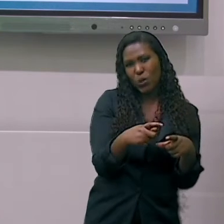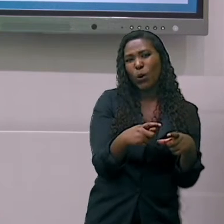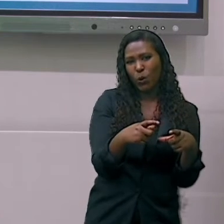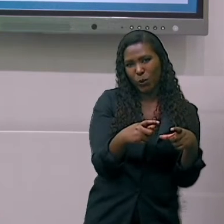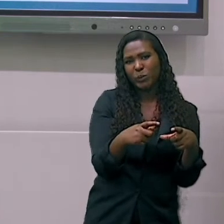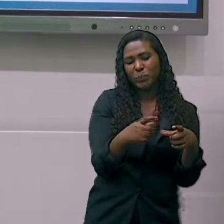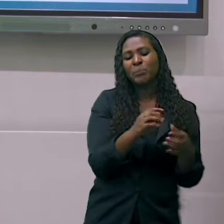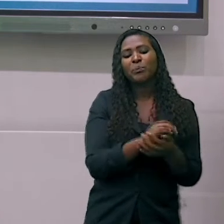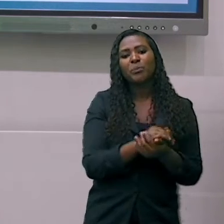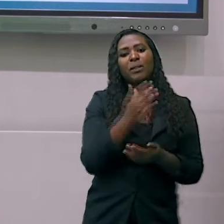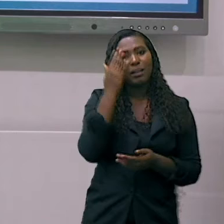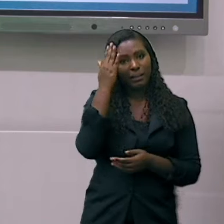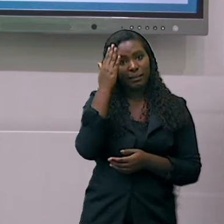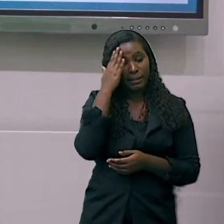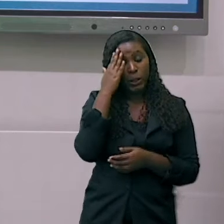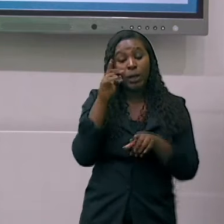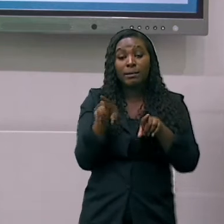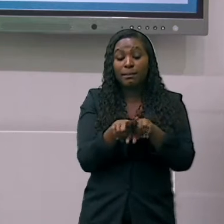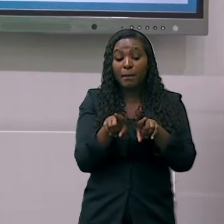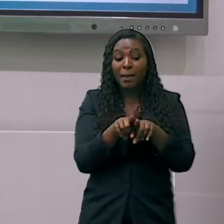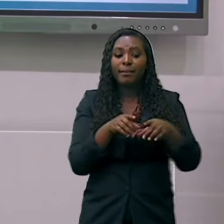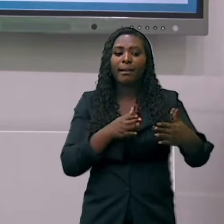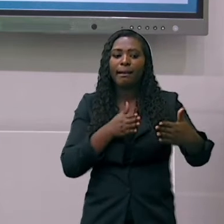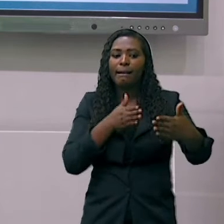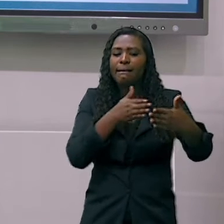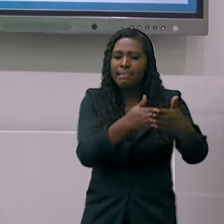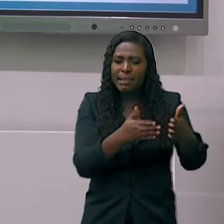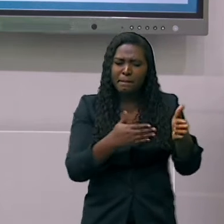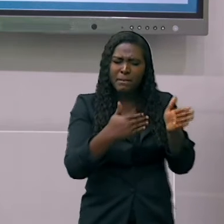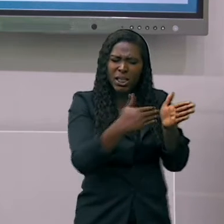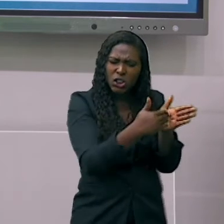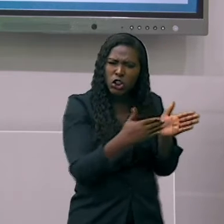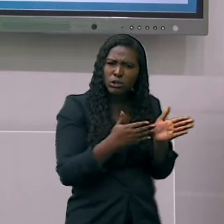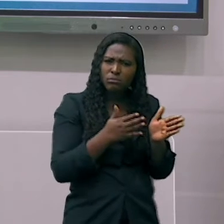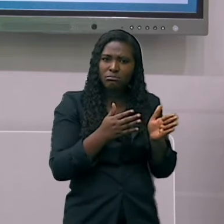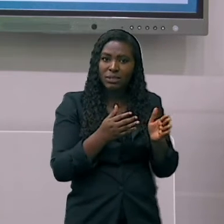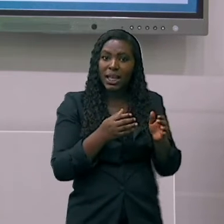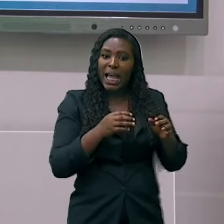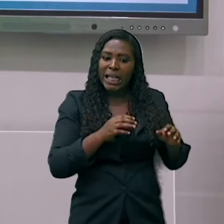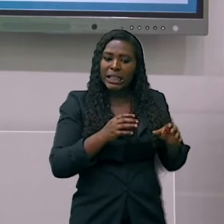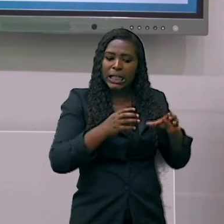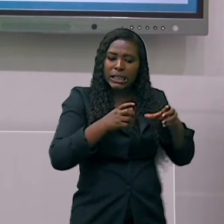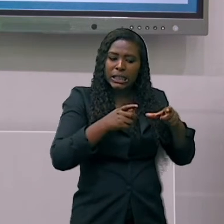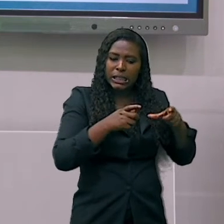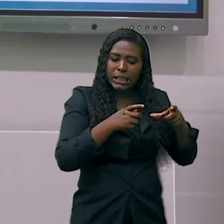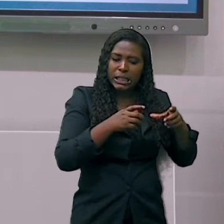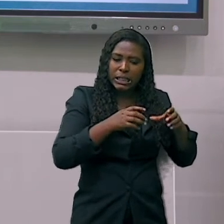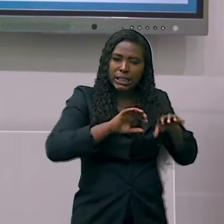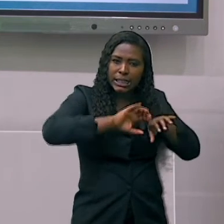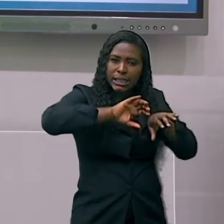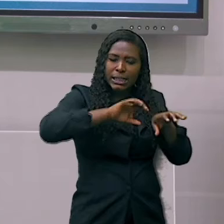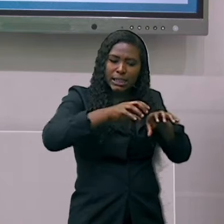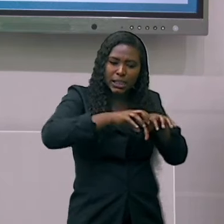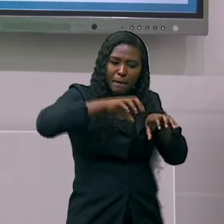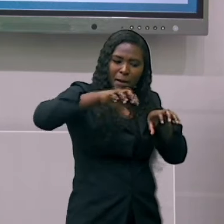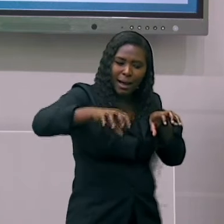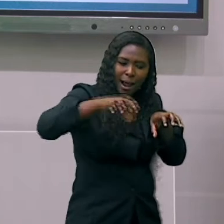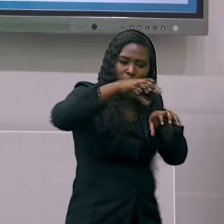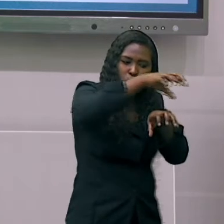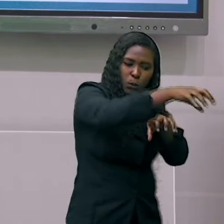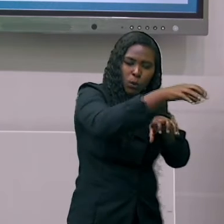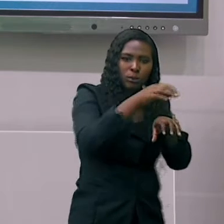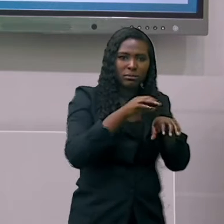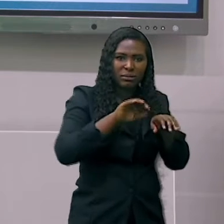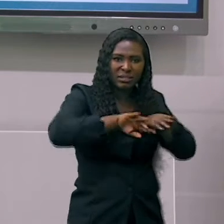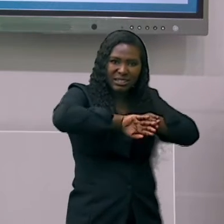pelos continentes, ou seja, estão separados através destes